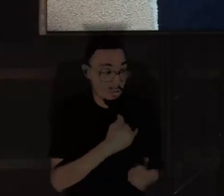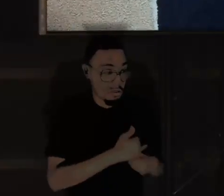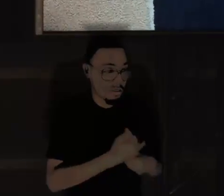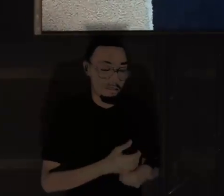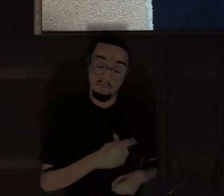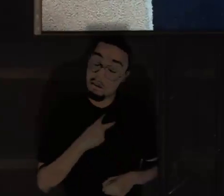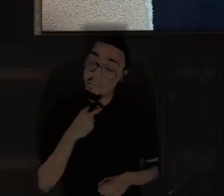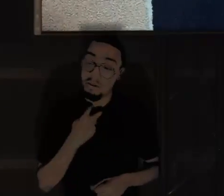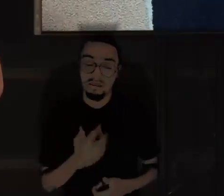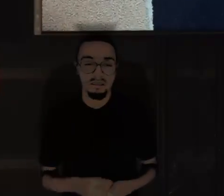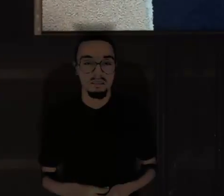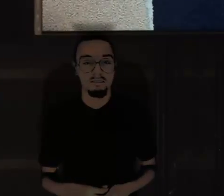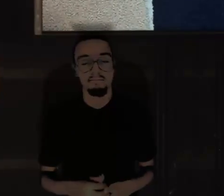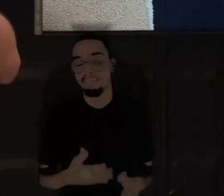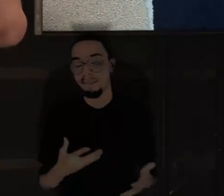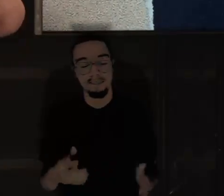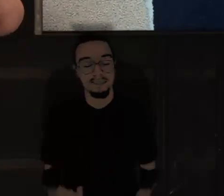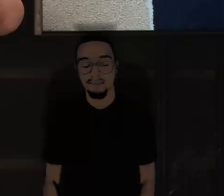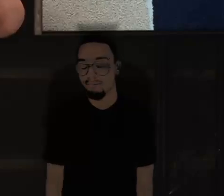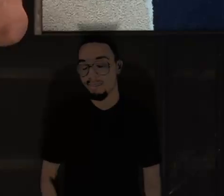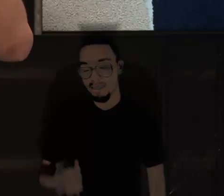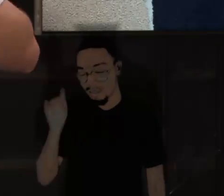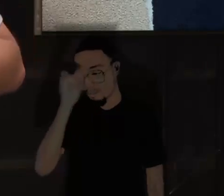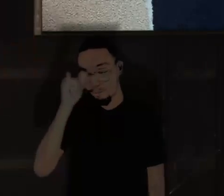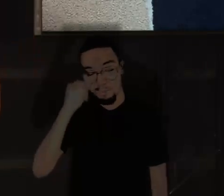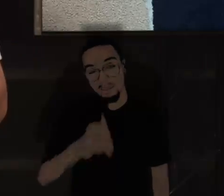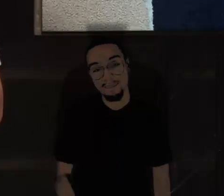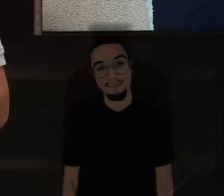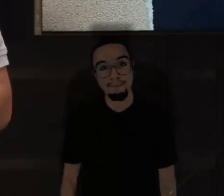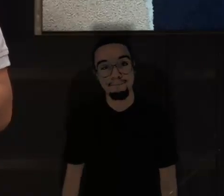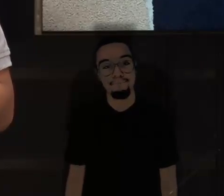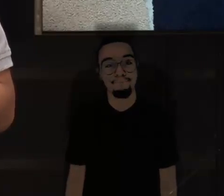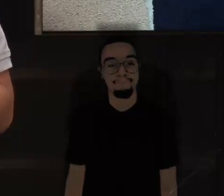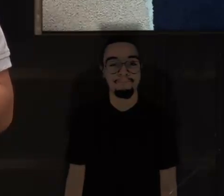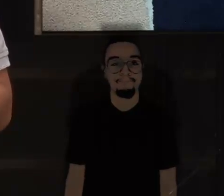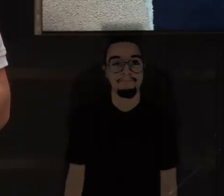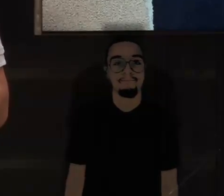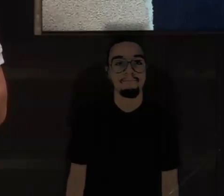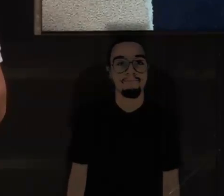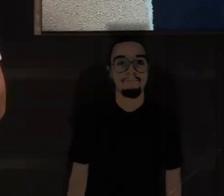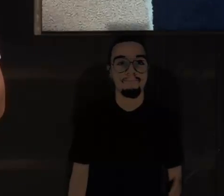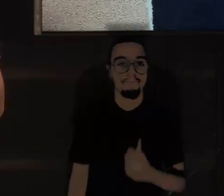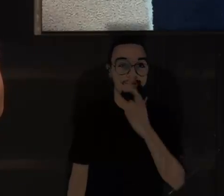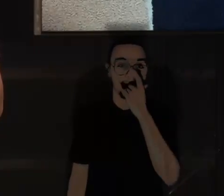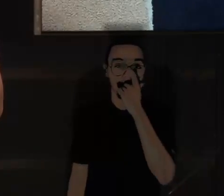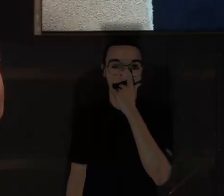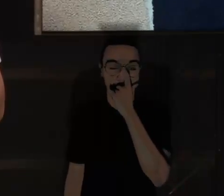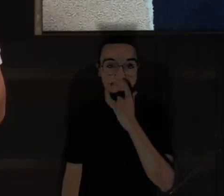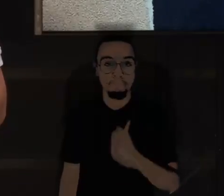Gideão conseguiu crer que ele conseguiria vencer uma batalha,